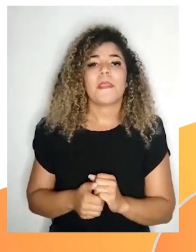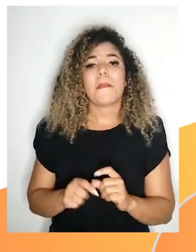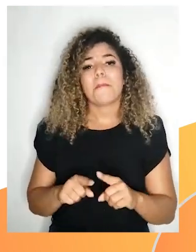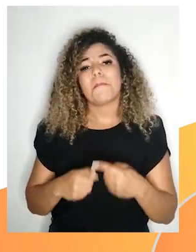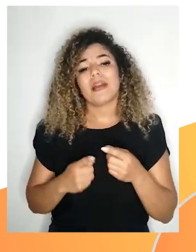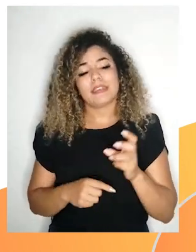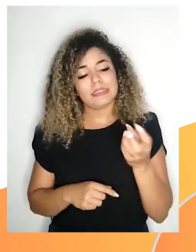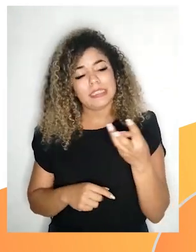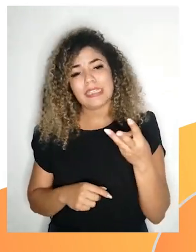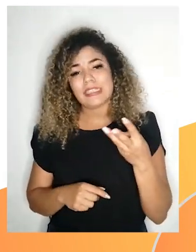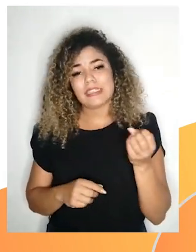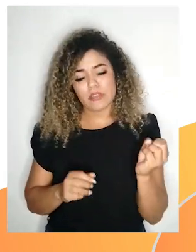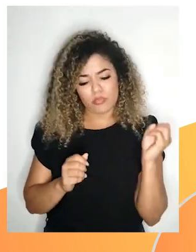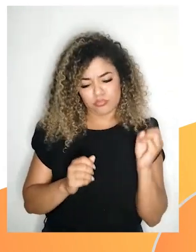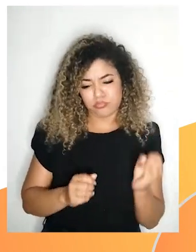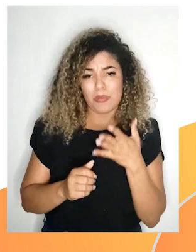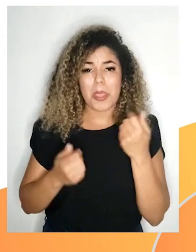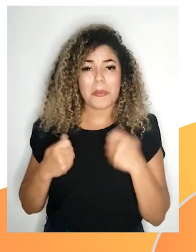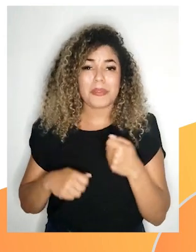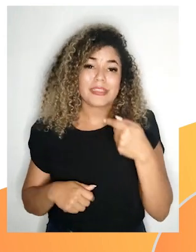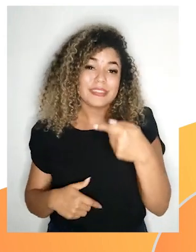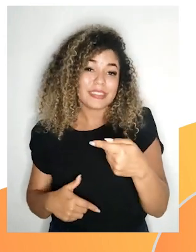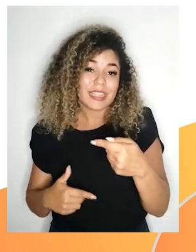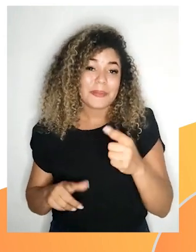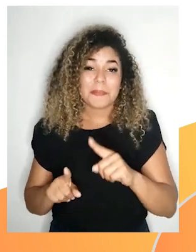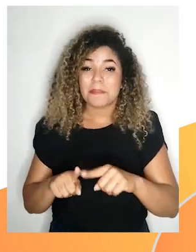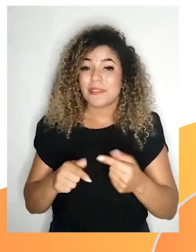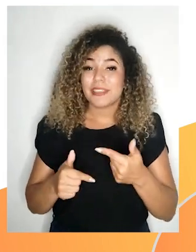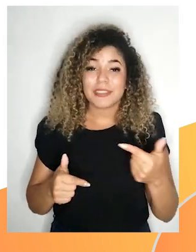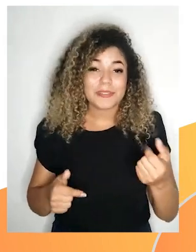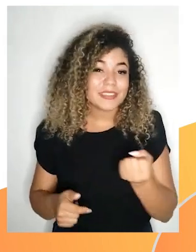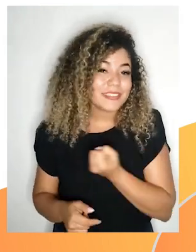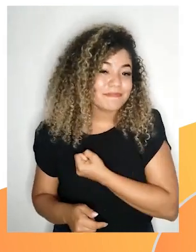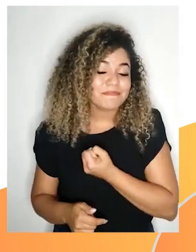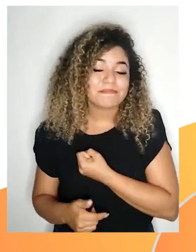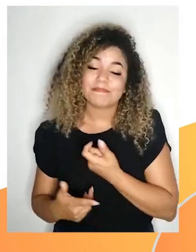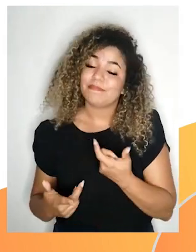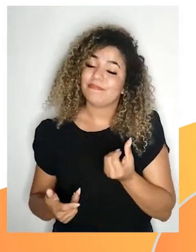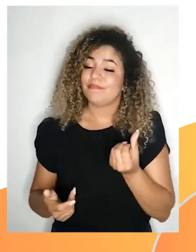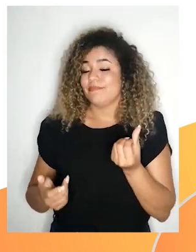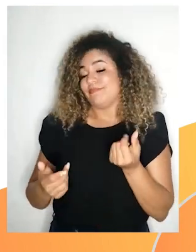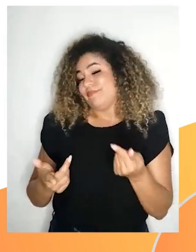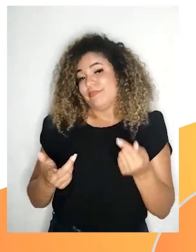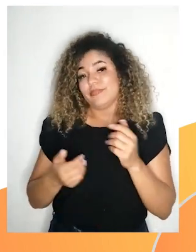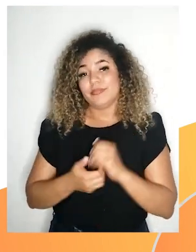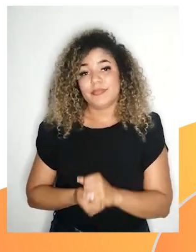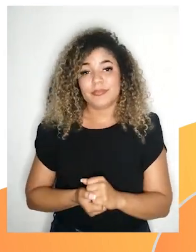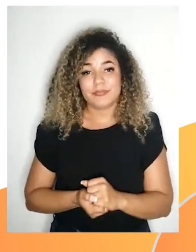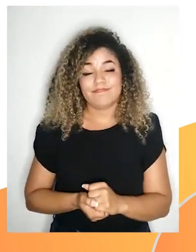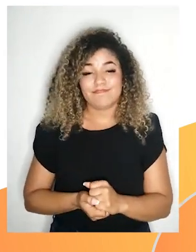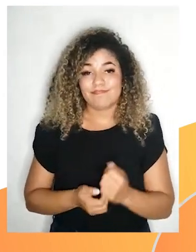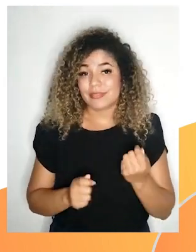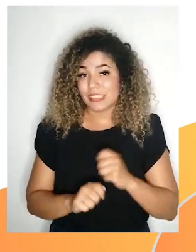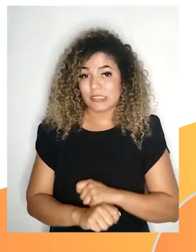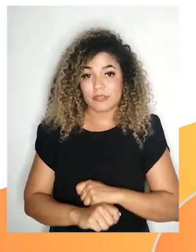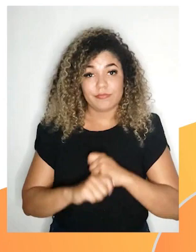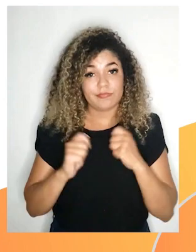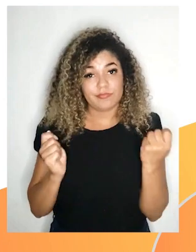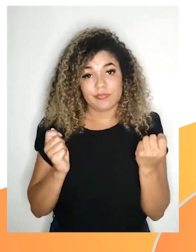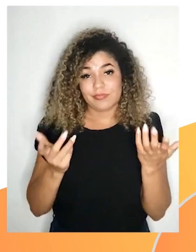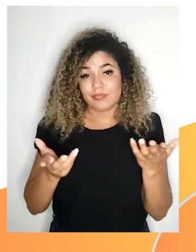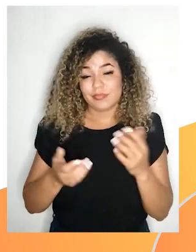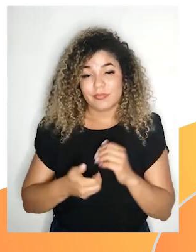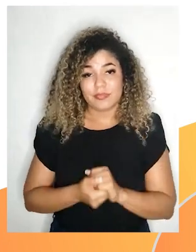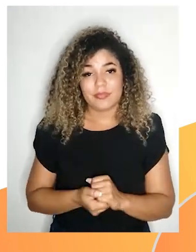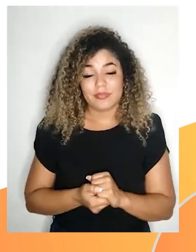aí, na terceira rodada, eu precisaria de um 7, já que a gente estaria aí na casa 18. E como não tem como tirar 7,